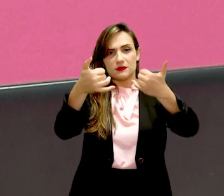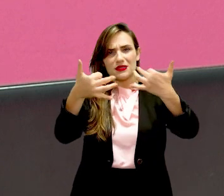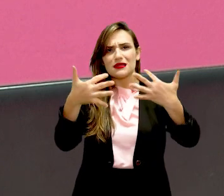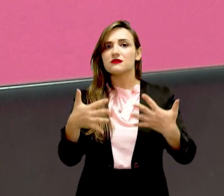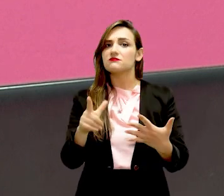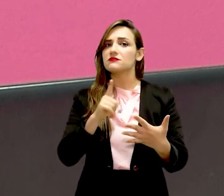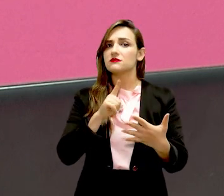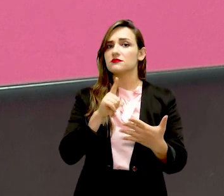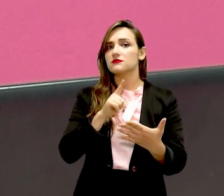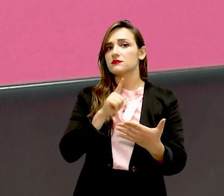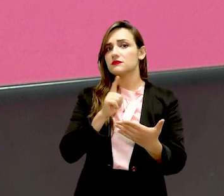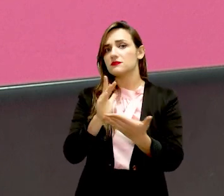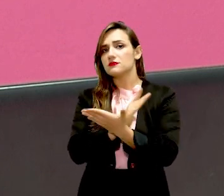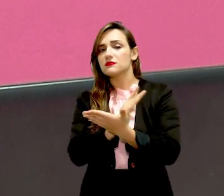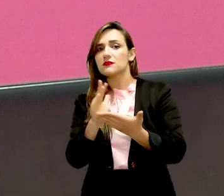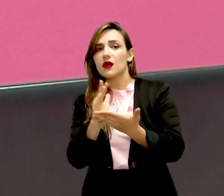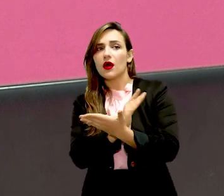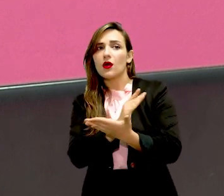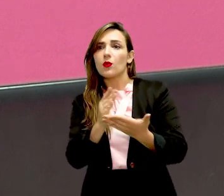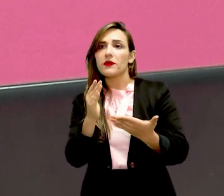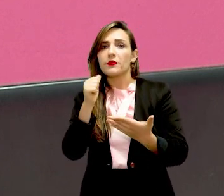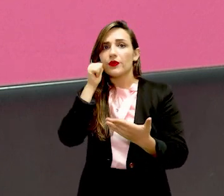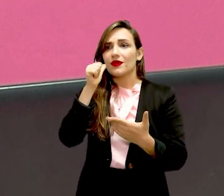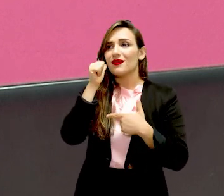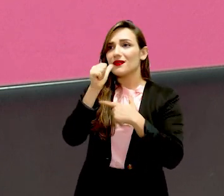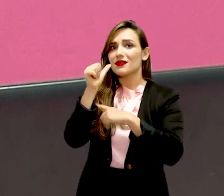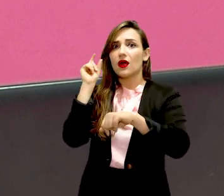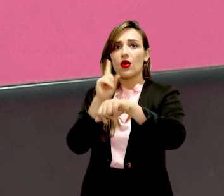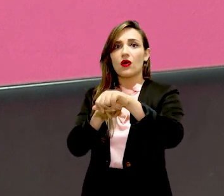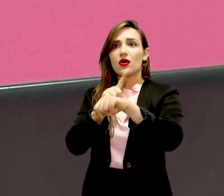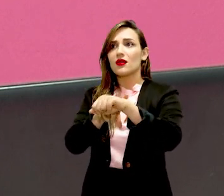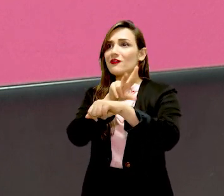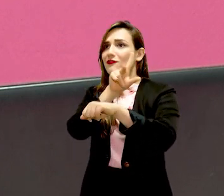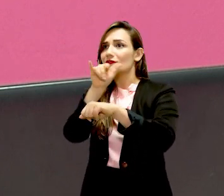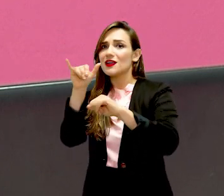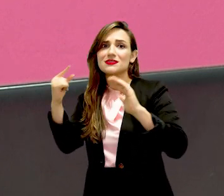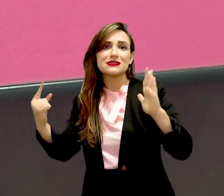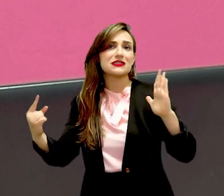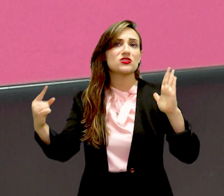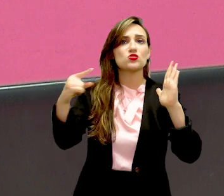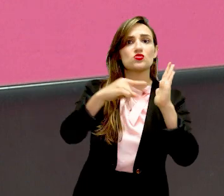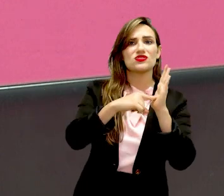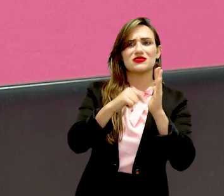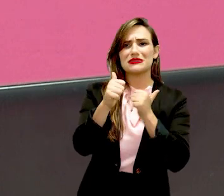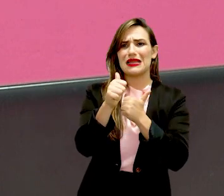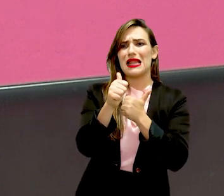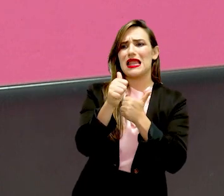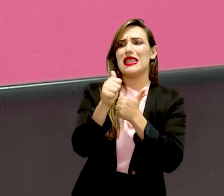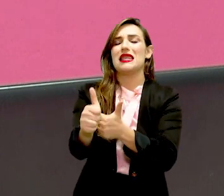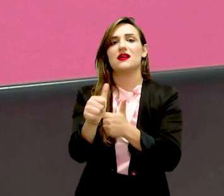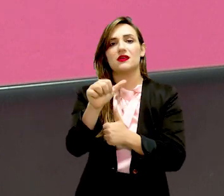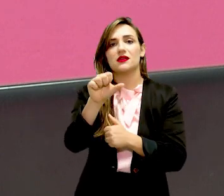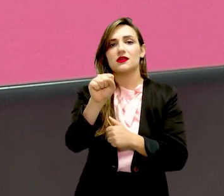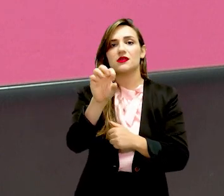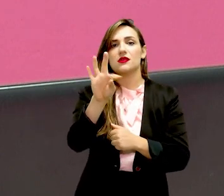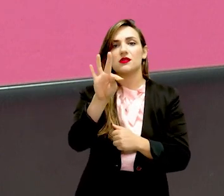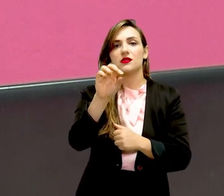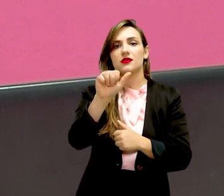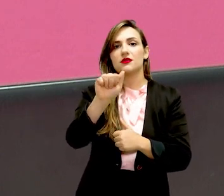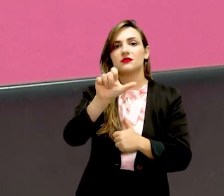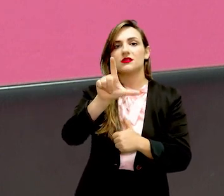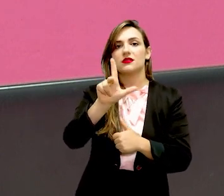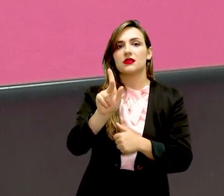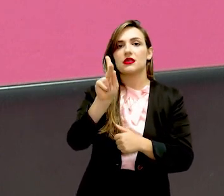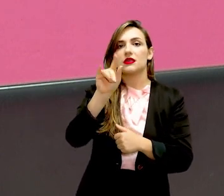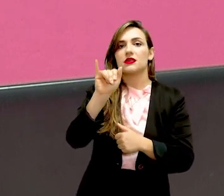de mulheres que vão denunciar o stalking, essa perseguição por parte, não sei, do companheiro ou de alguém na Casa da